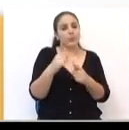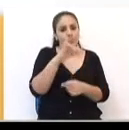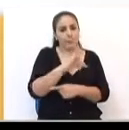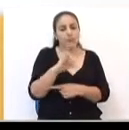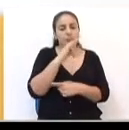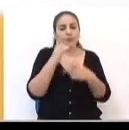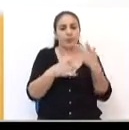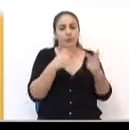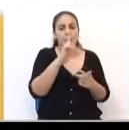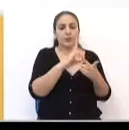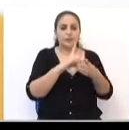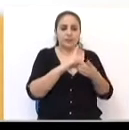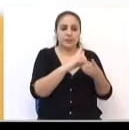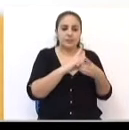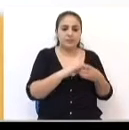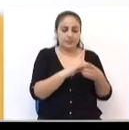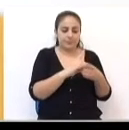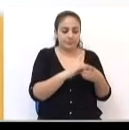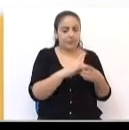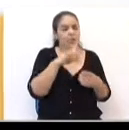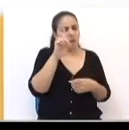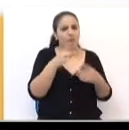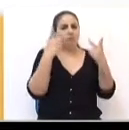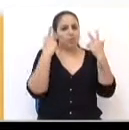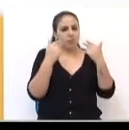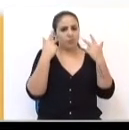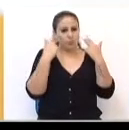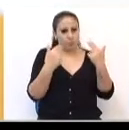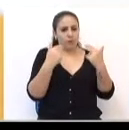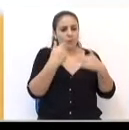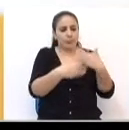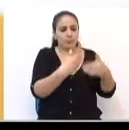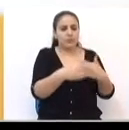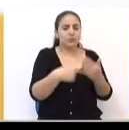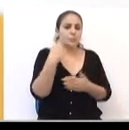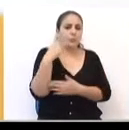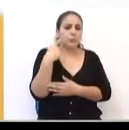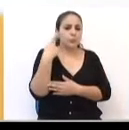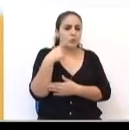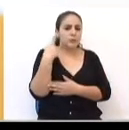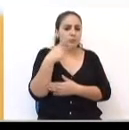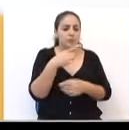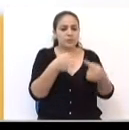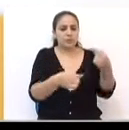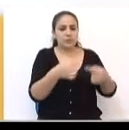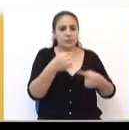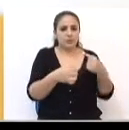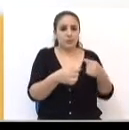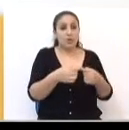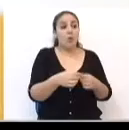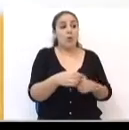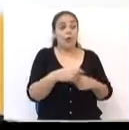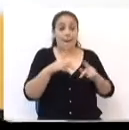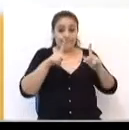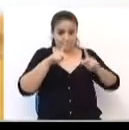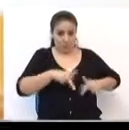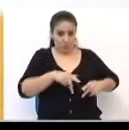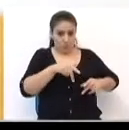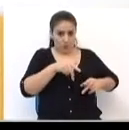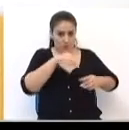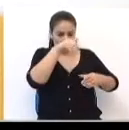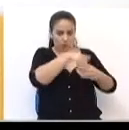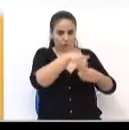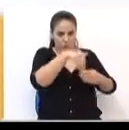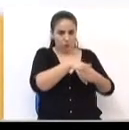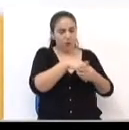importante salutar para a democracia e é natural, é do processo político esse debate, essa divergência. O eleitor espera que o seu candidato tenha